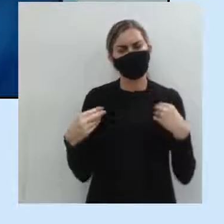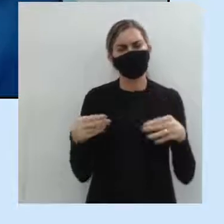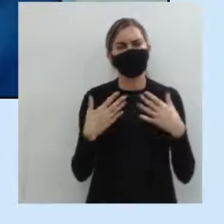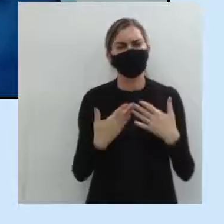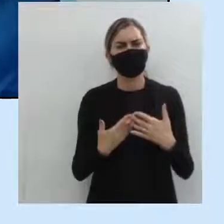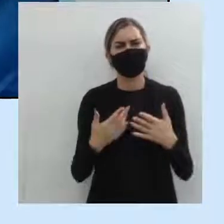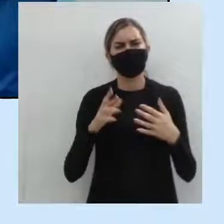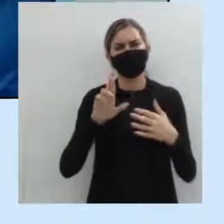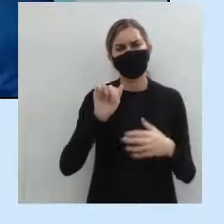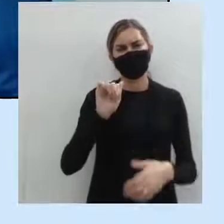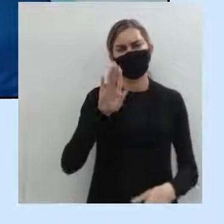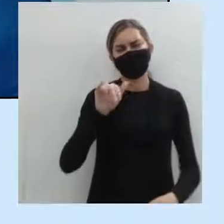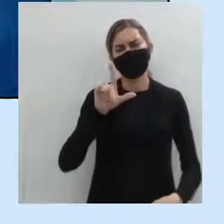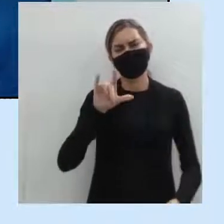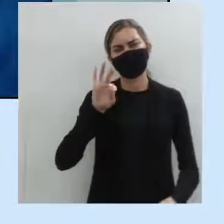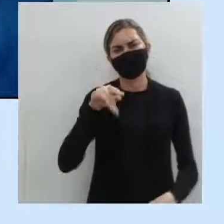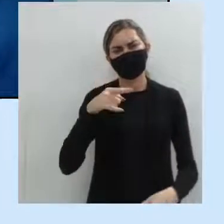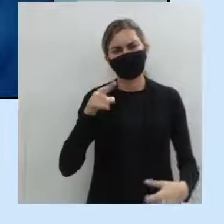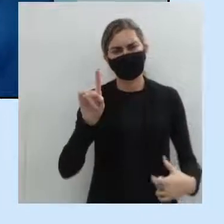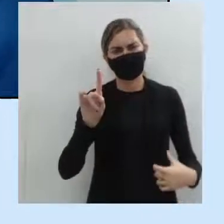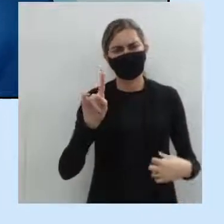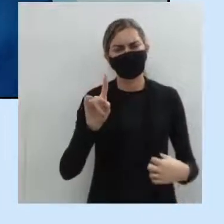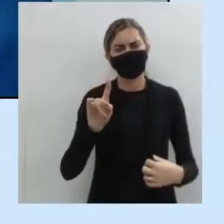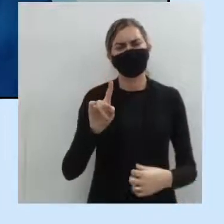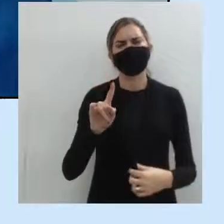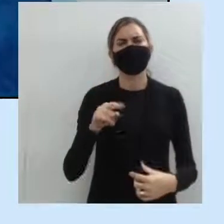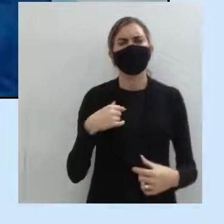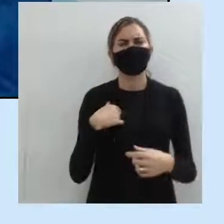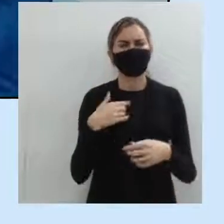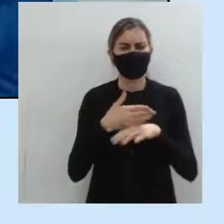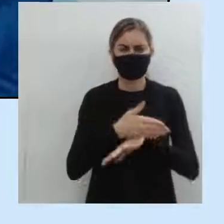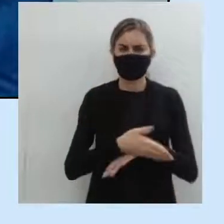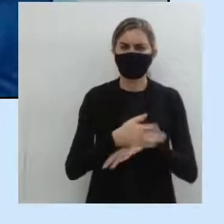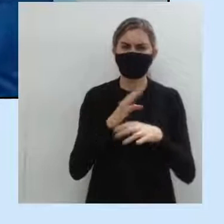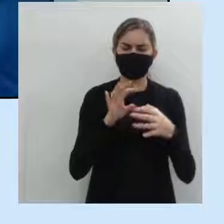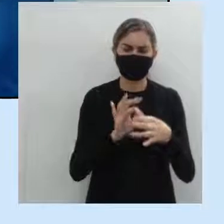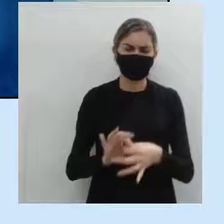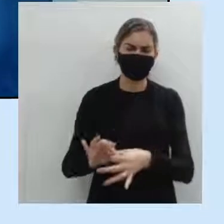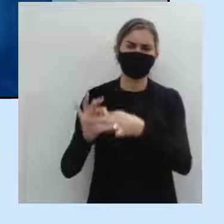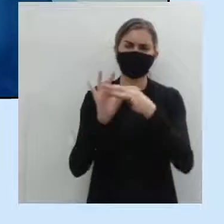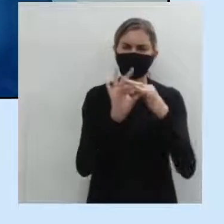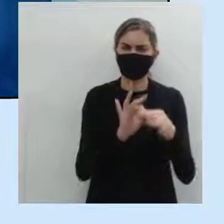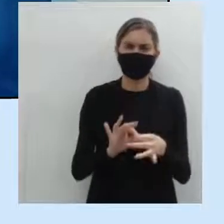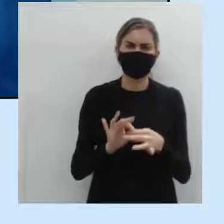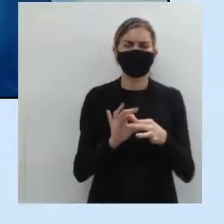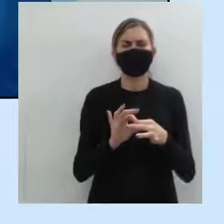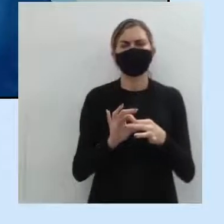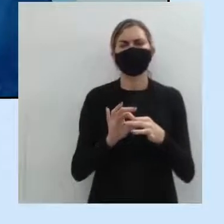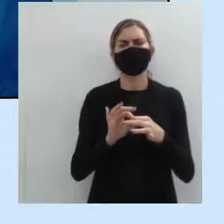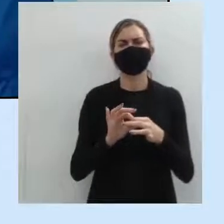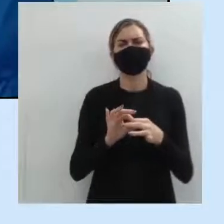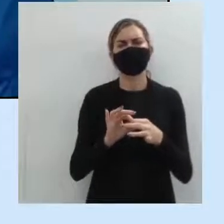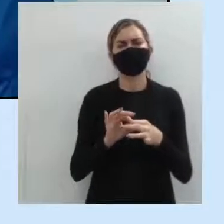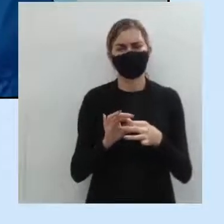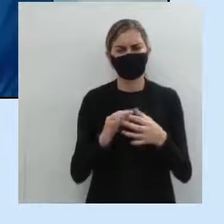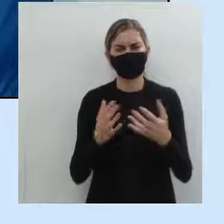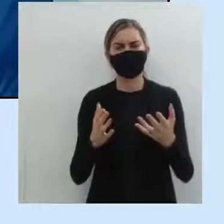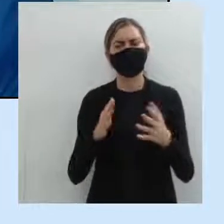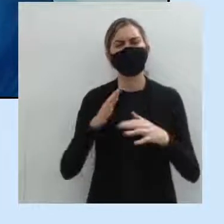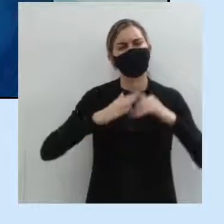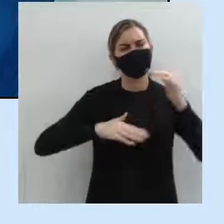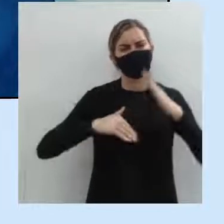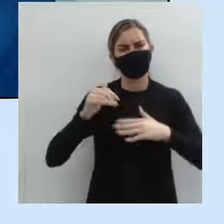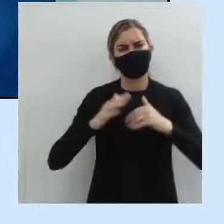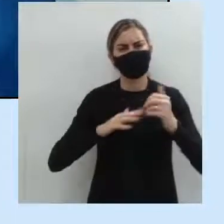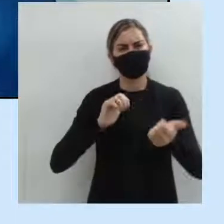e reabilitação. Então a gente entra num universo que divide a